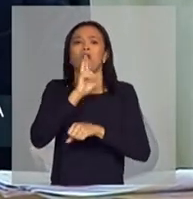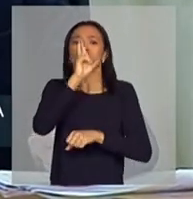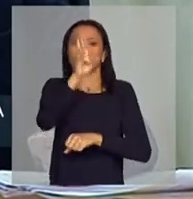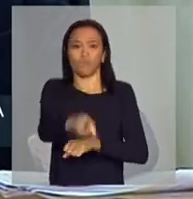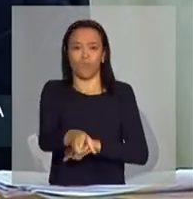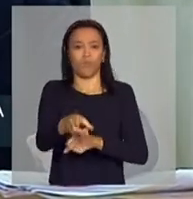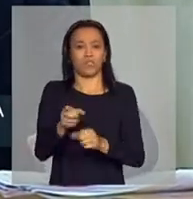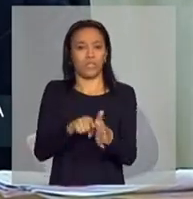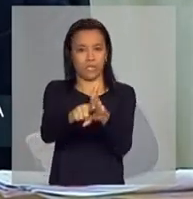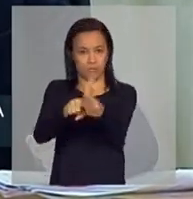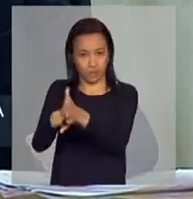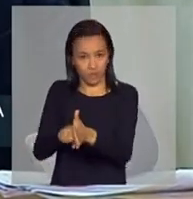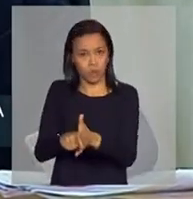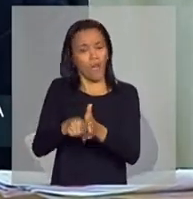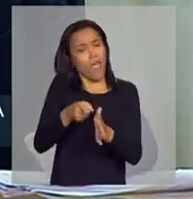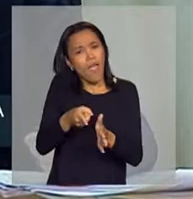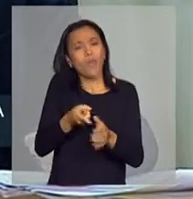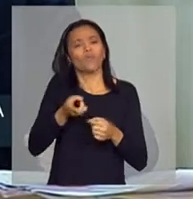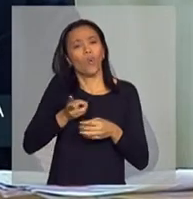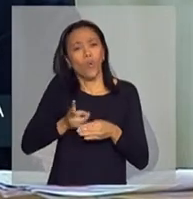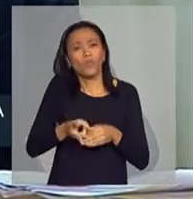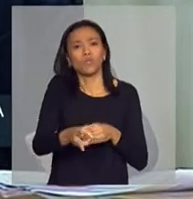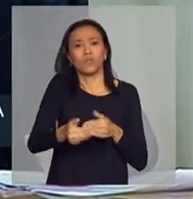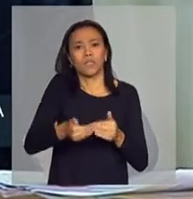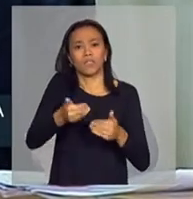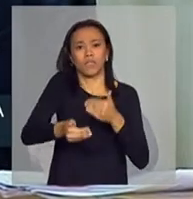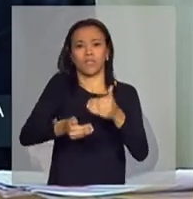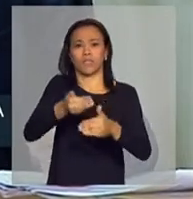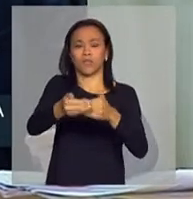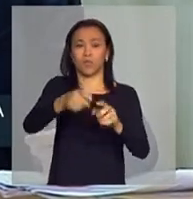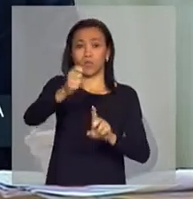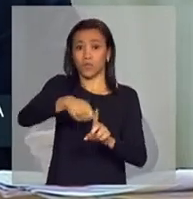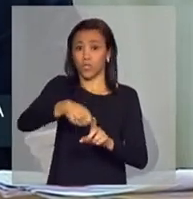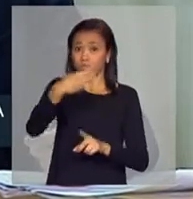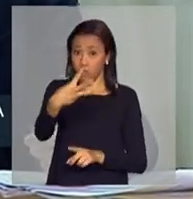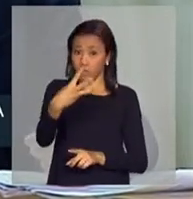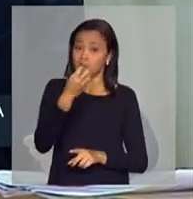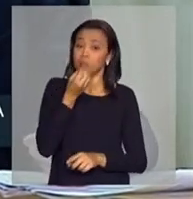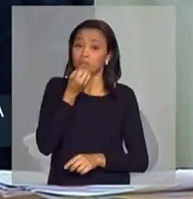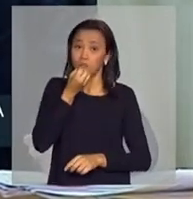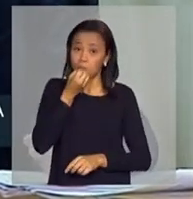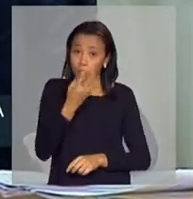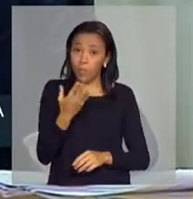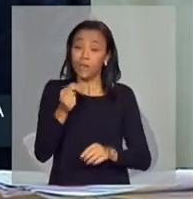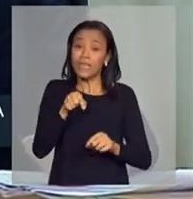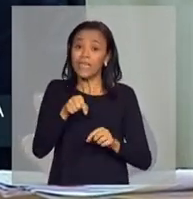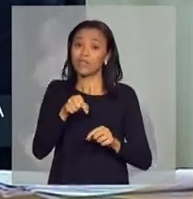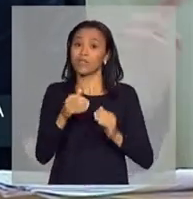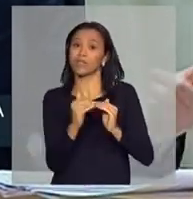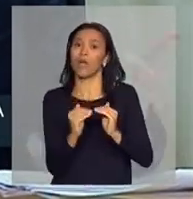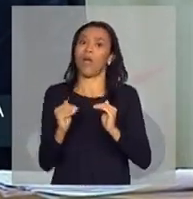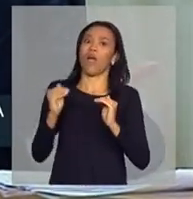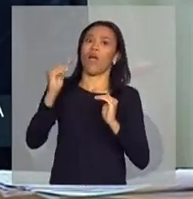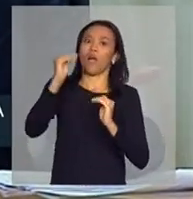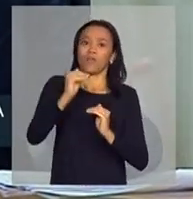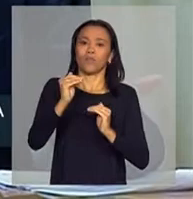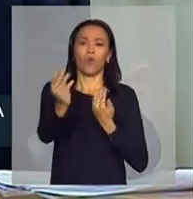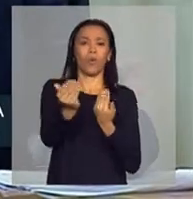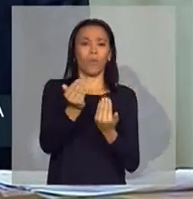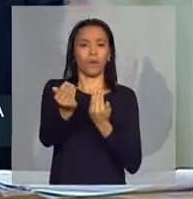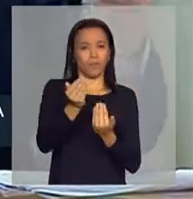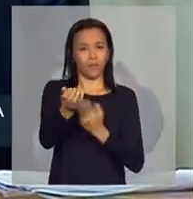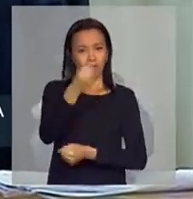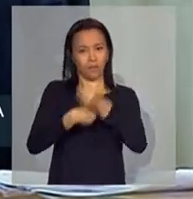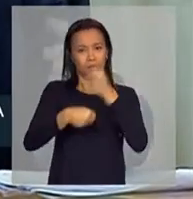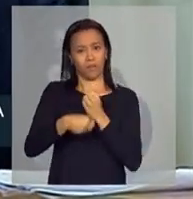é o mesmo ritmo de crescimento do terceiro trimestre que é bom repetir é muito superior ao primeiro trimestre do ano